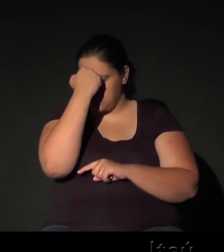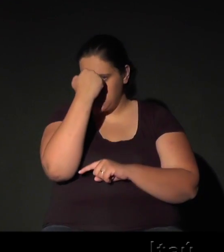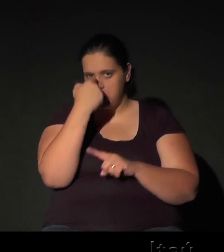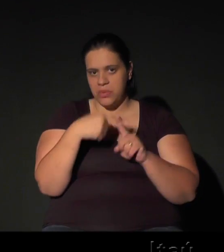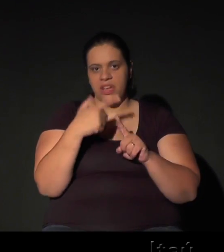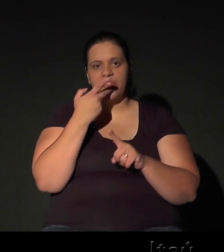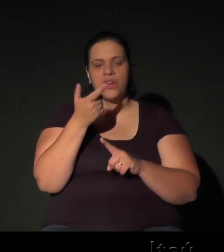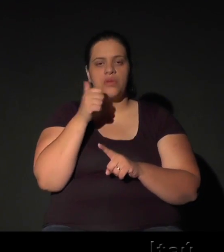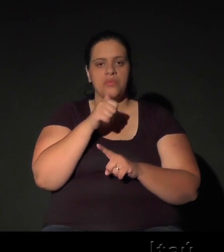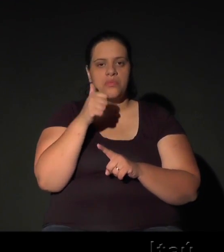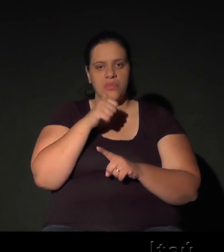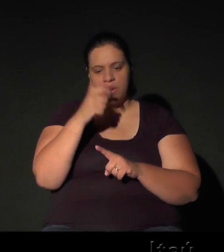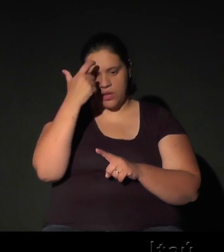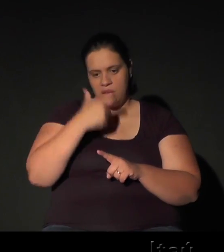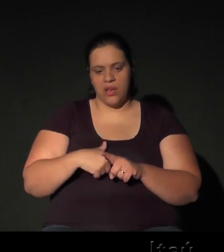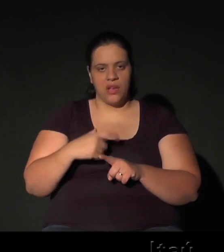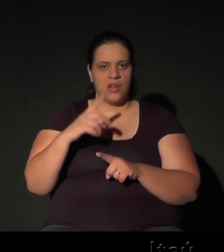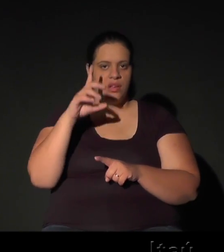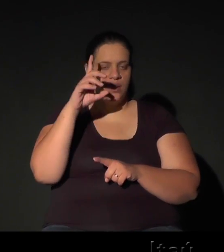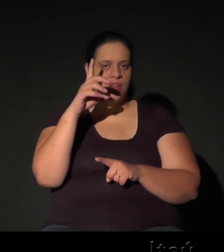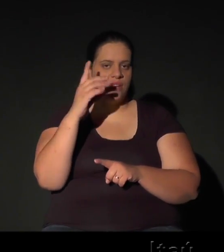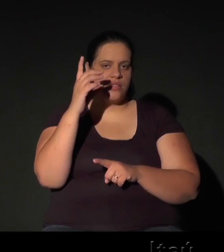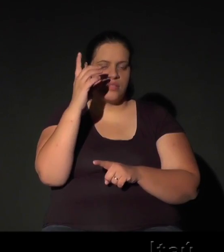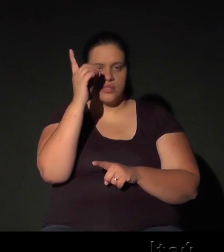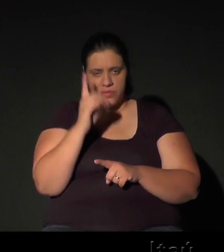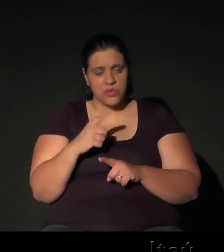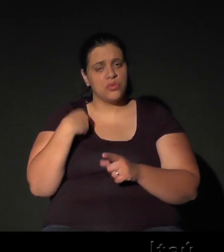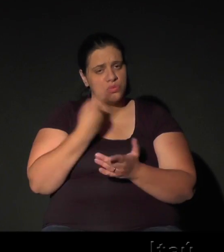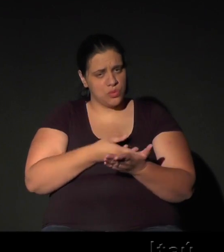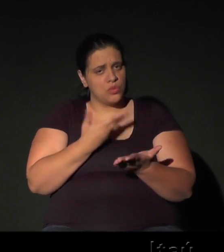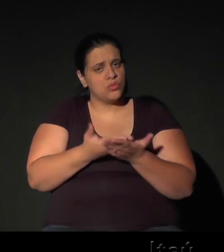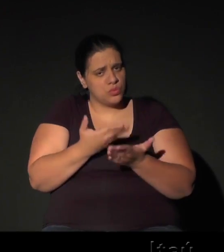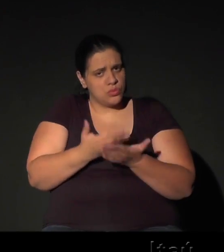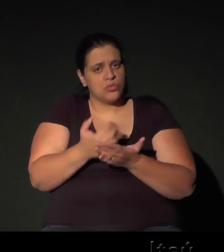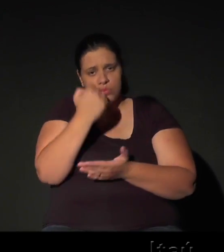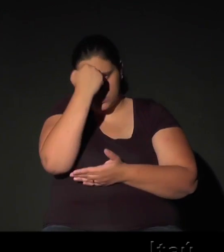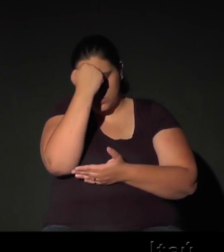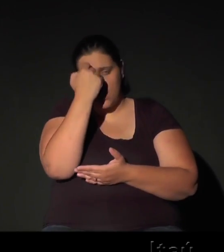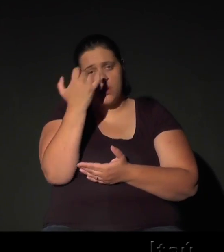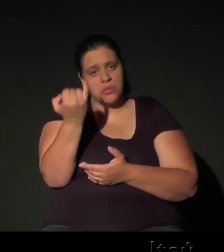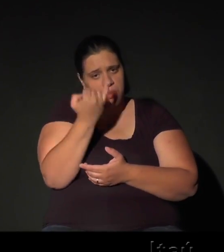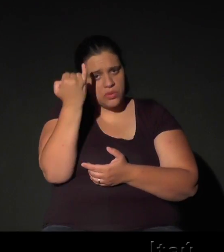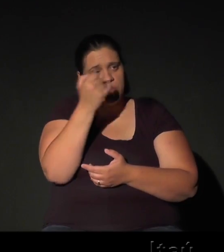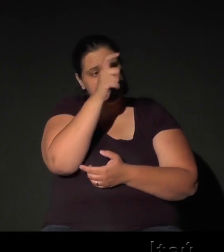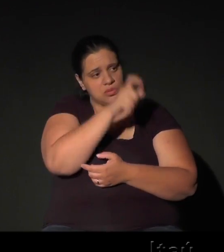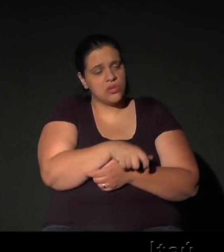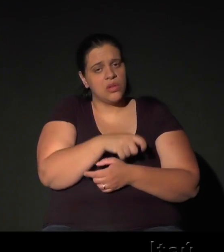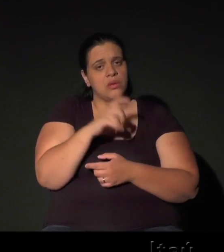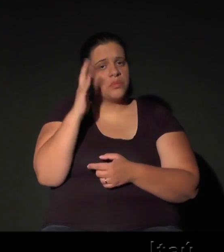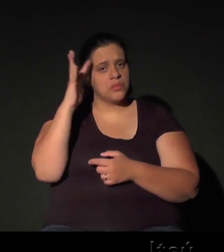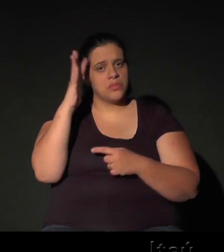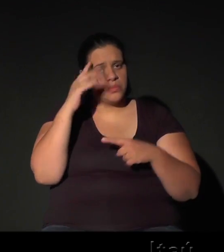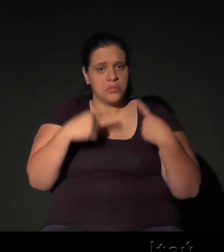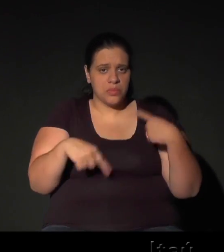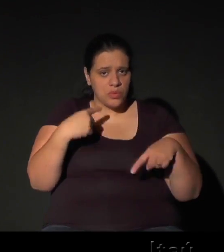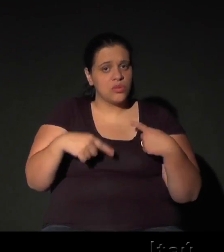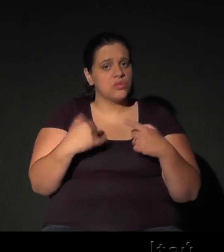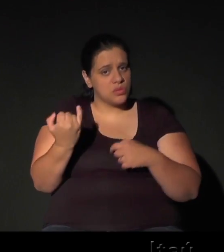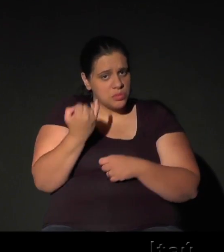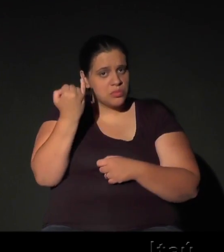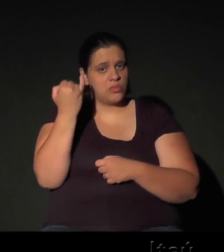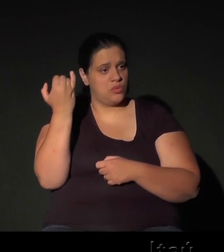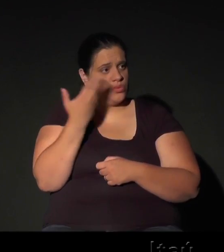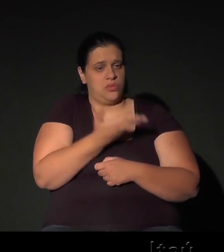falou que a mulher sofria de deficiência natural não é isso a gente estuda o Aristóteles é um importante filósofo político né Eu sou da filosofia política